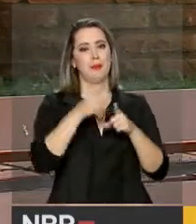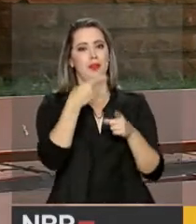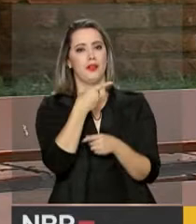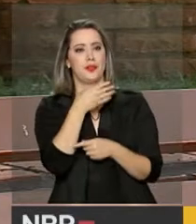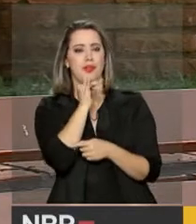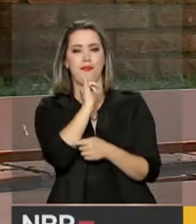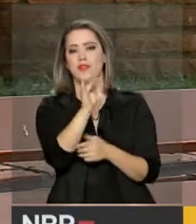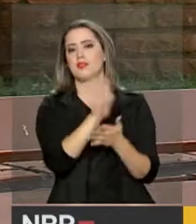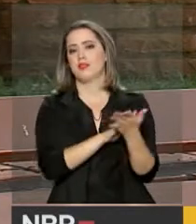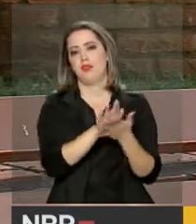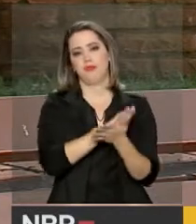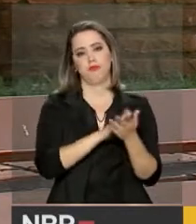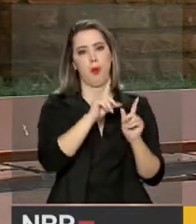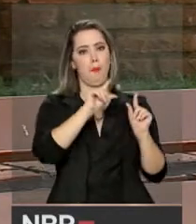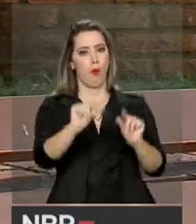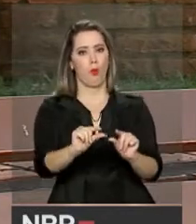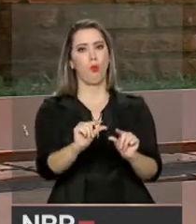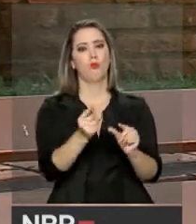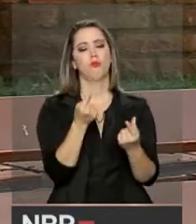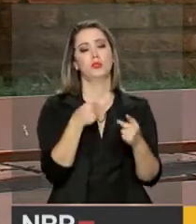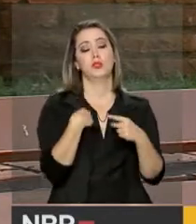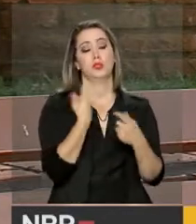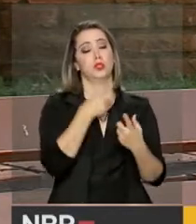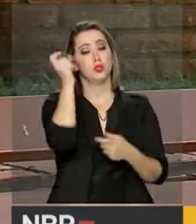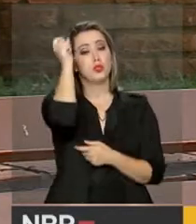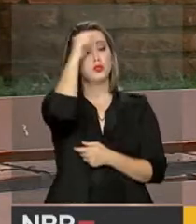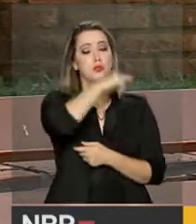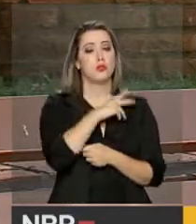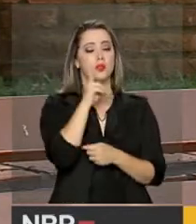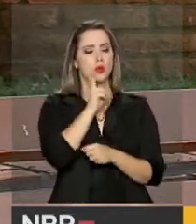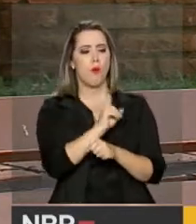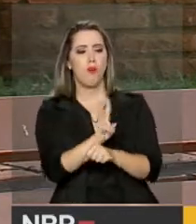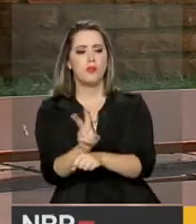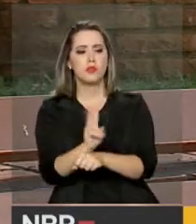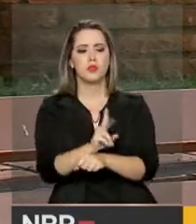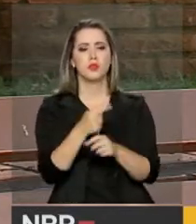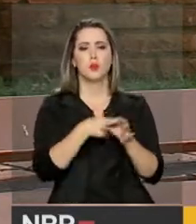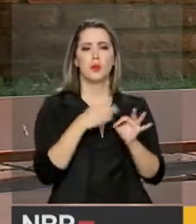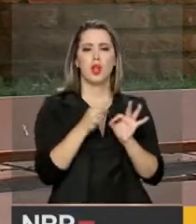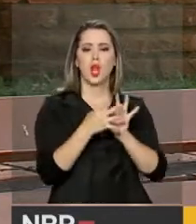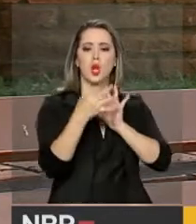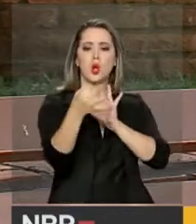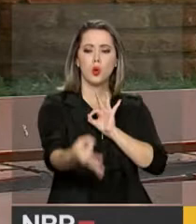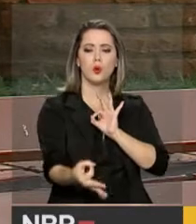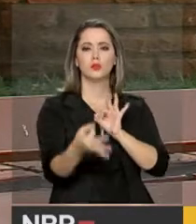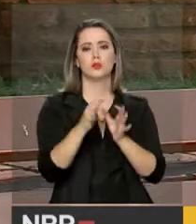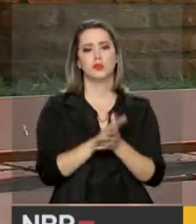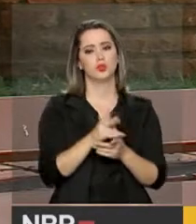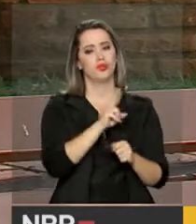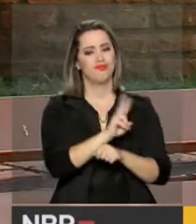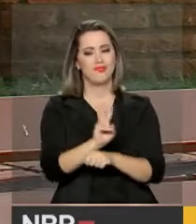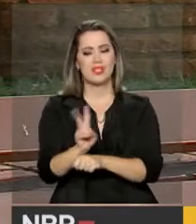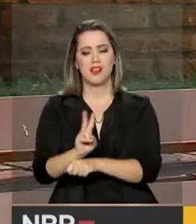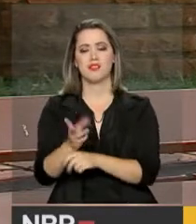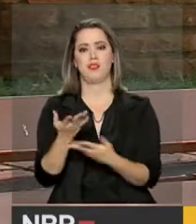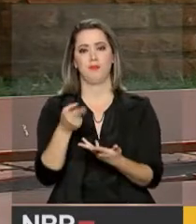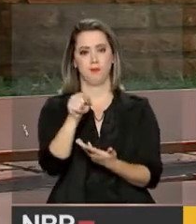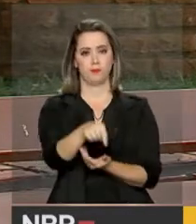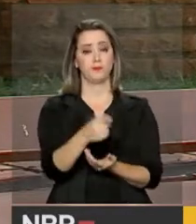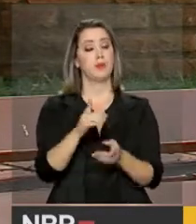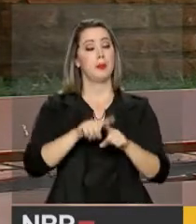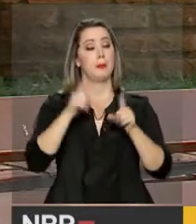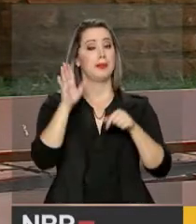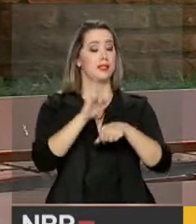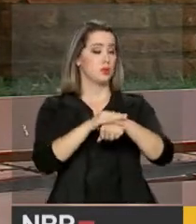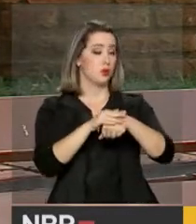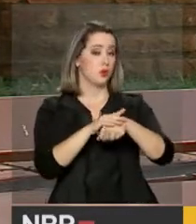maior do que nos outros locais. E a gente tem dificuldade de fiscalizar por causa das dificuldades de acesso e deslocamento. Agora, em relação às doenças,